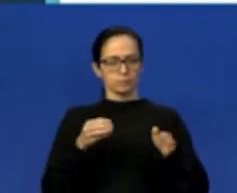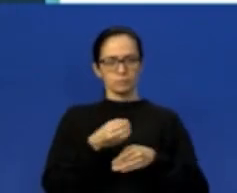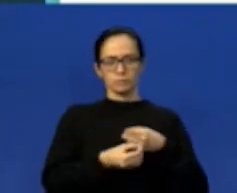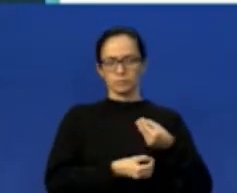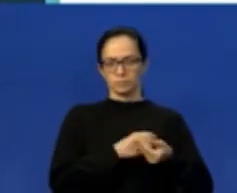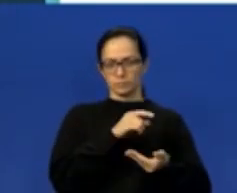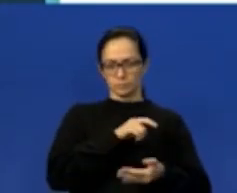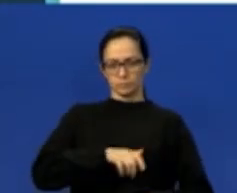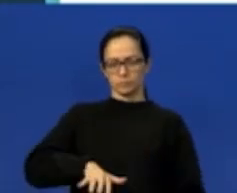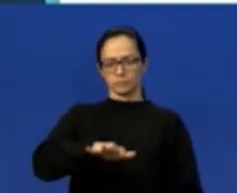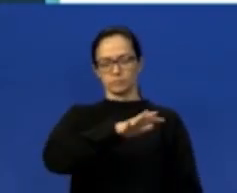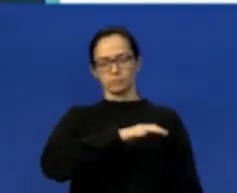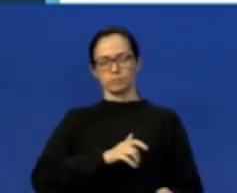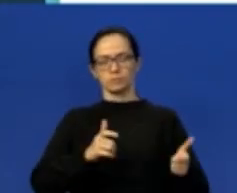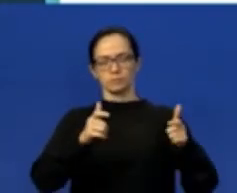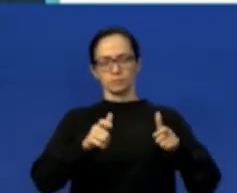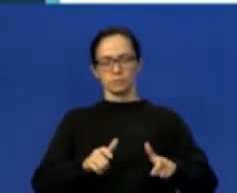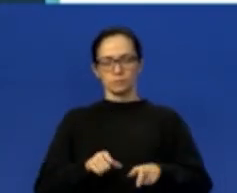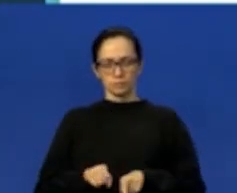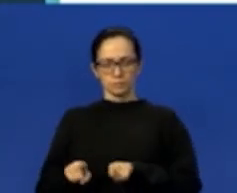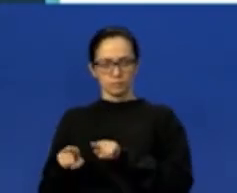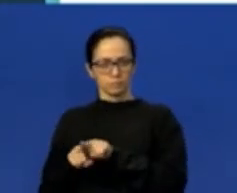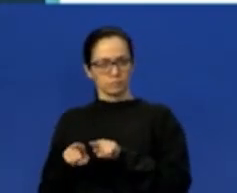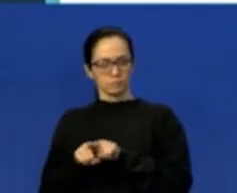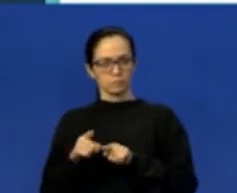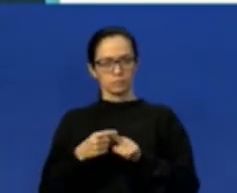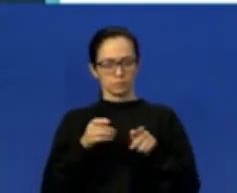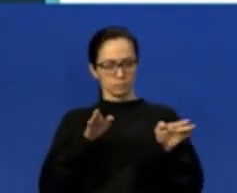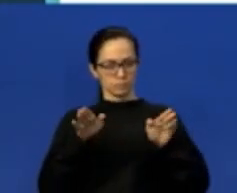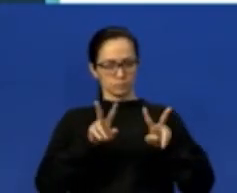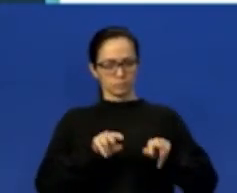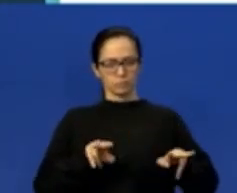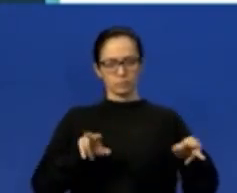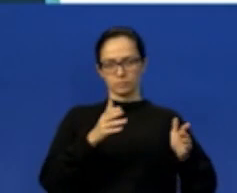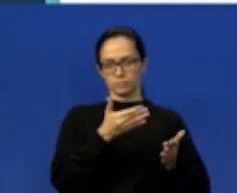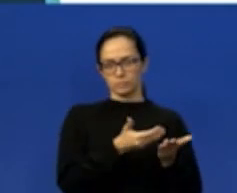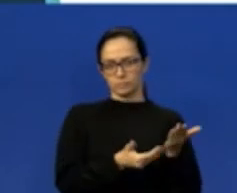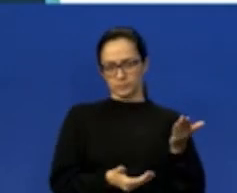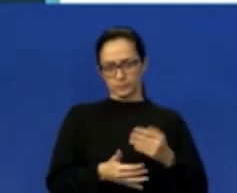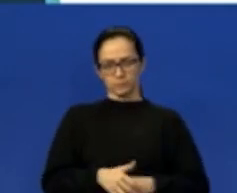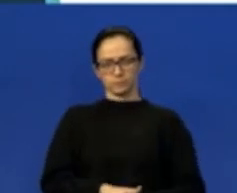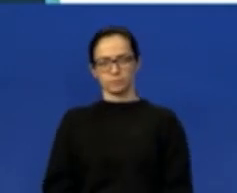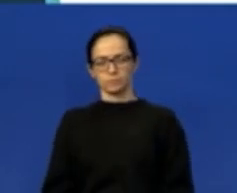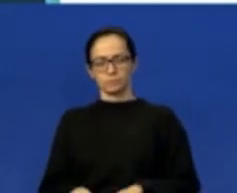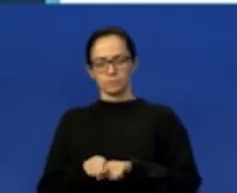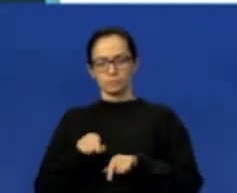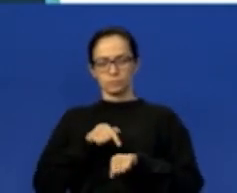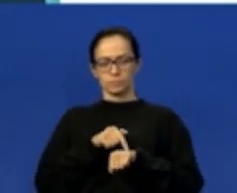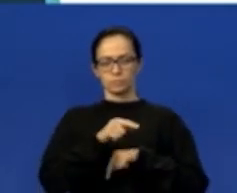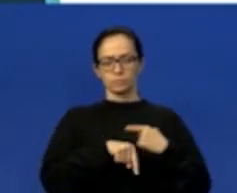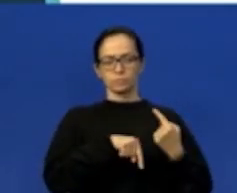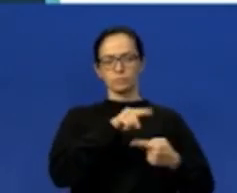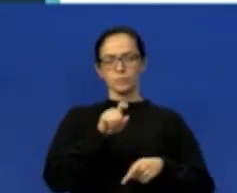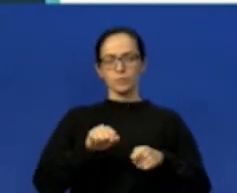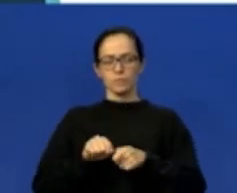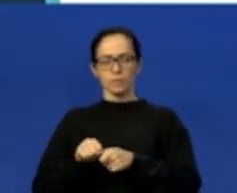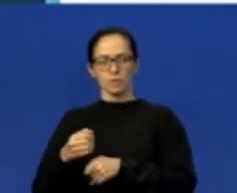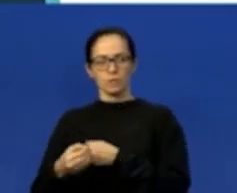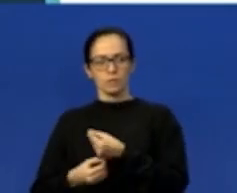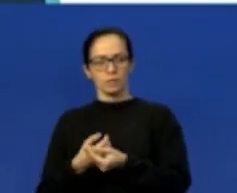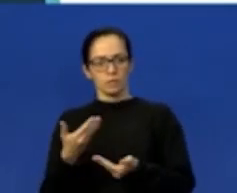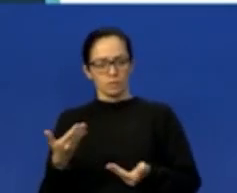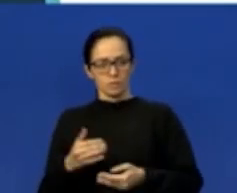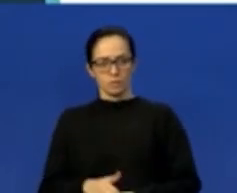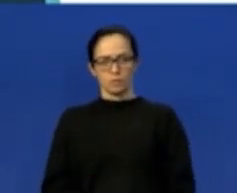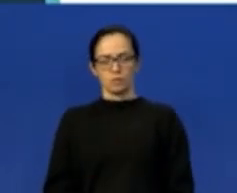do espaço em que você vive, né? Porque você perde a acuidade visual e aumenta o tempo de reação. Obviamente,